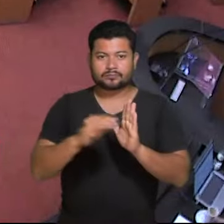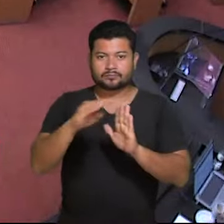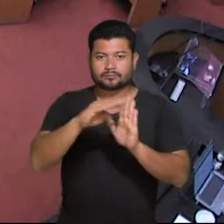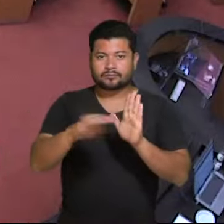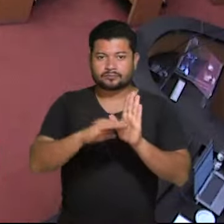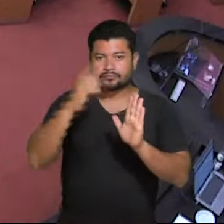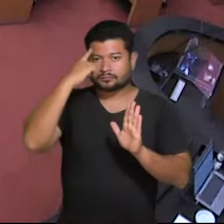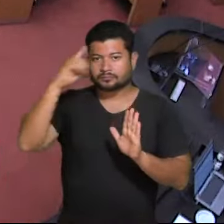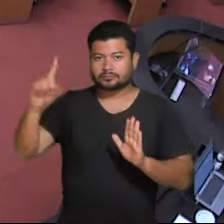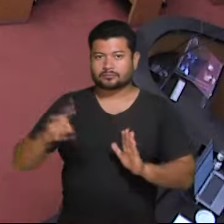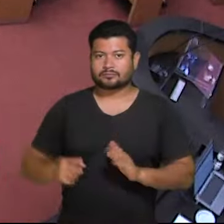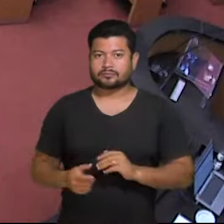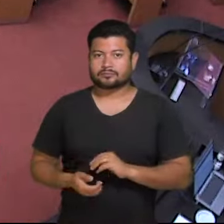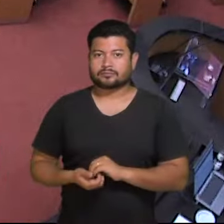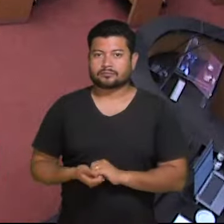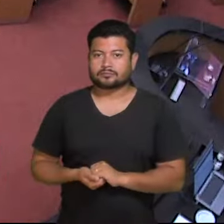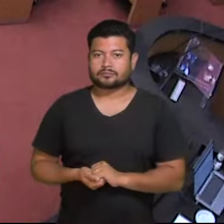lei.